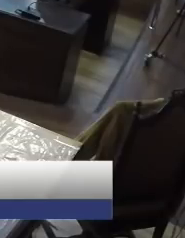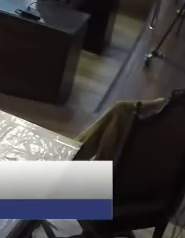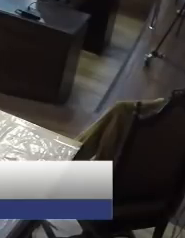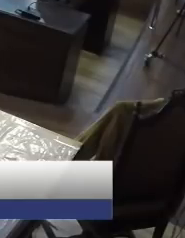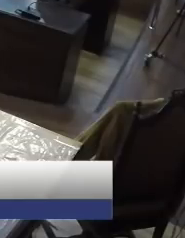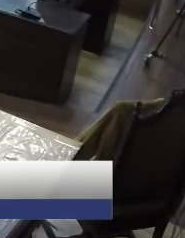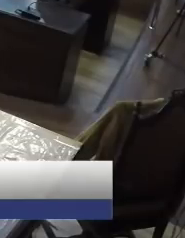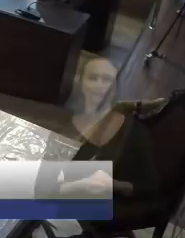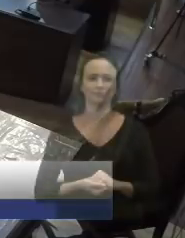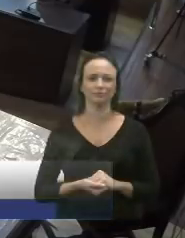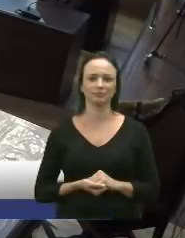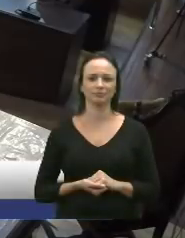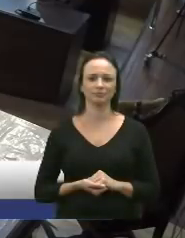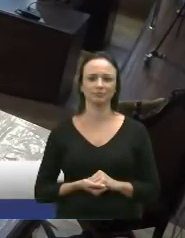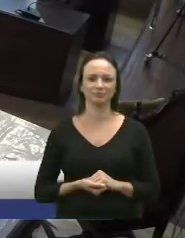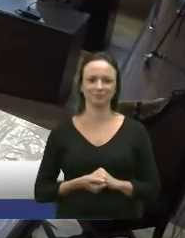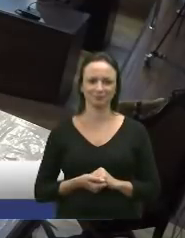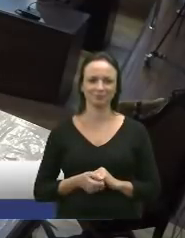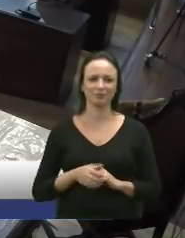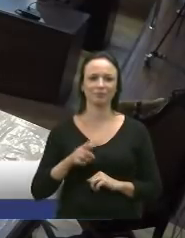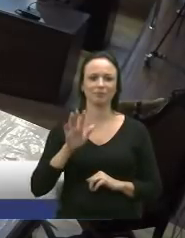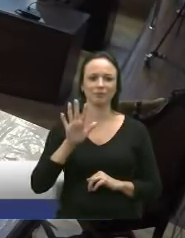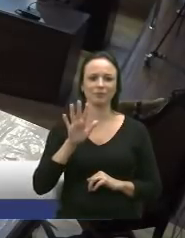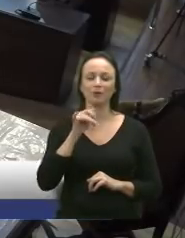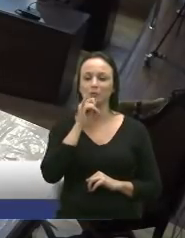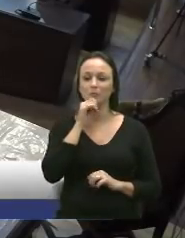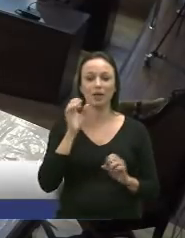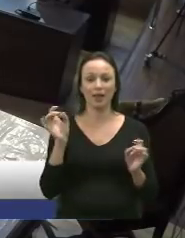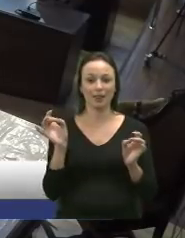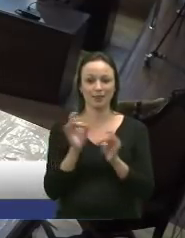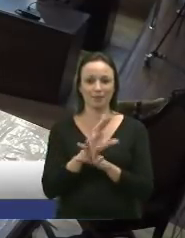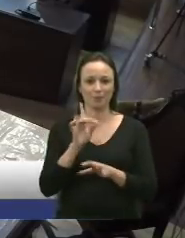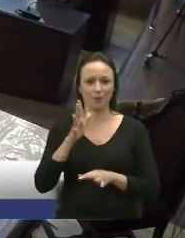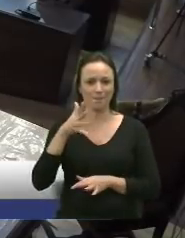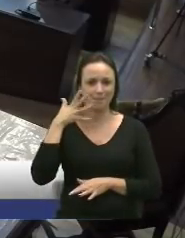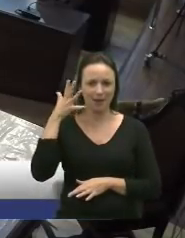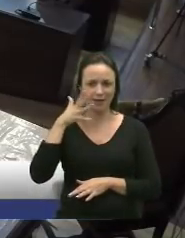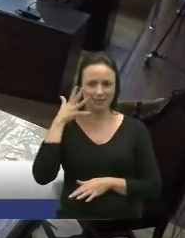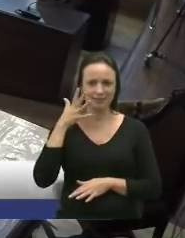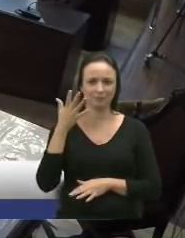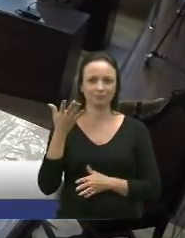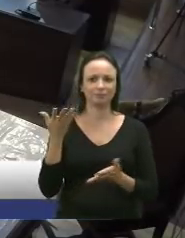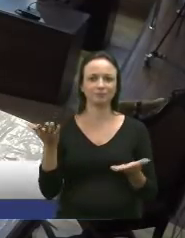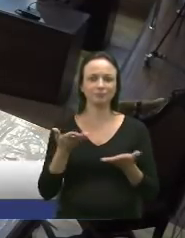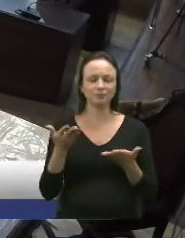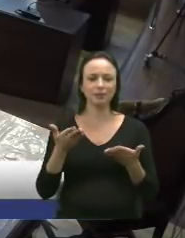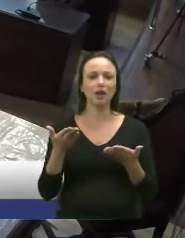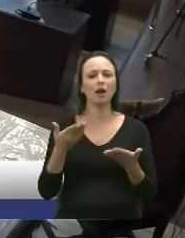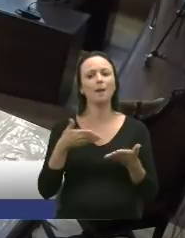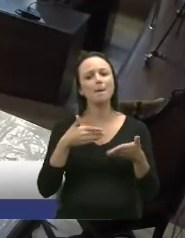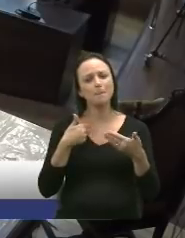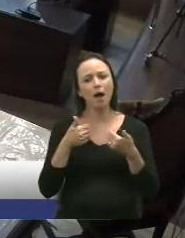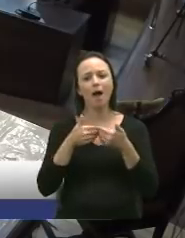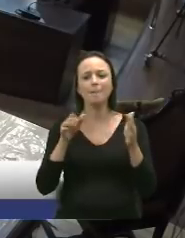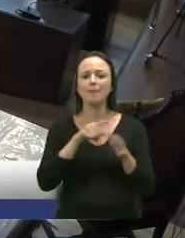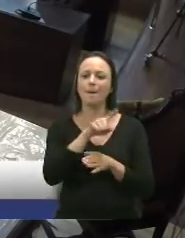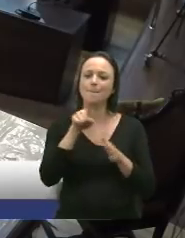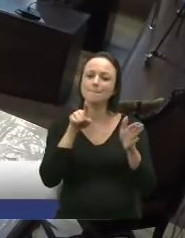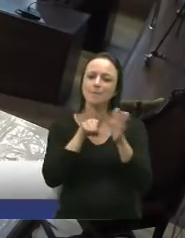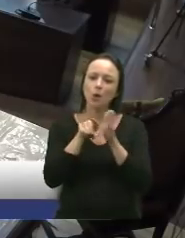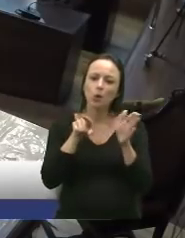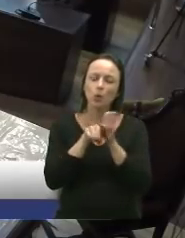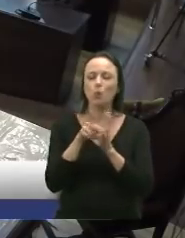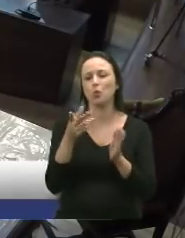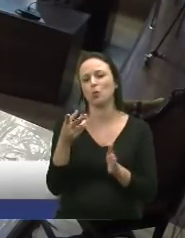Pessoal, mais uma vez a gente ainda não terminou a palestra. Eu quero agora abrir para perguntas ou comentários. Enfim,